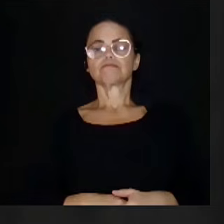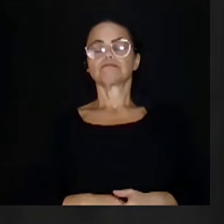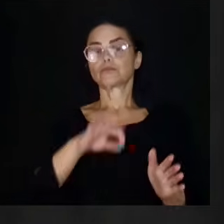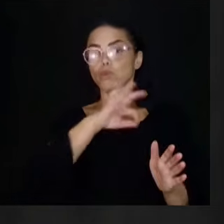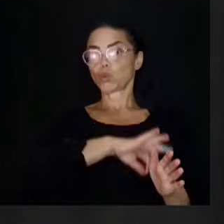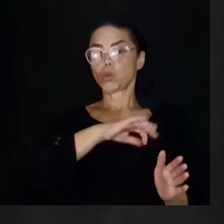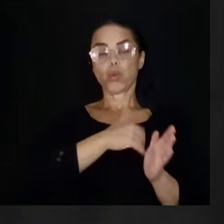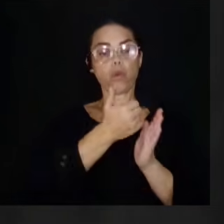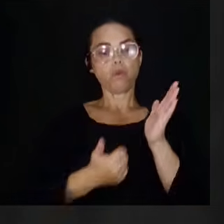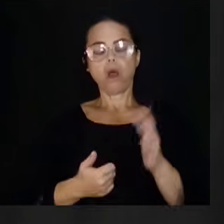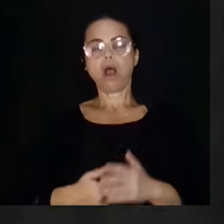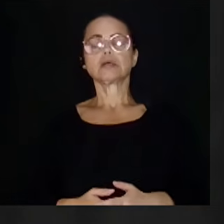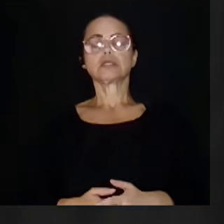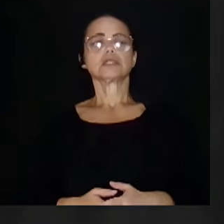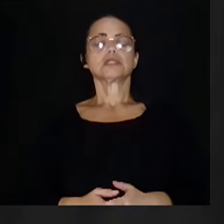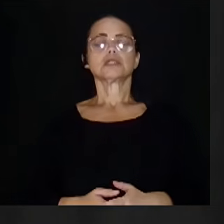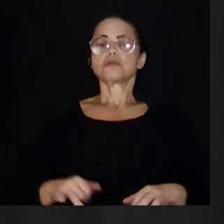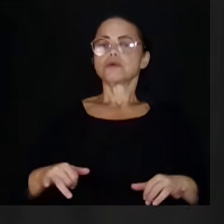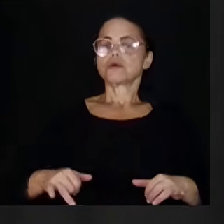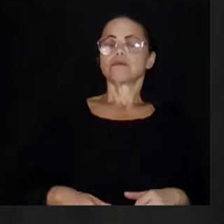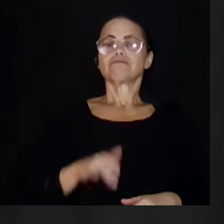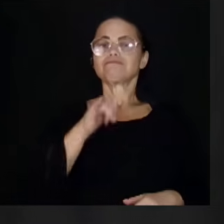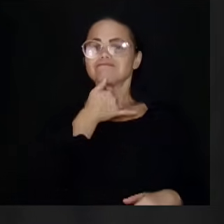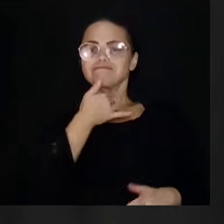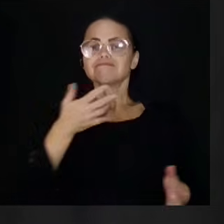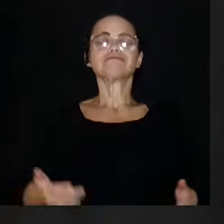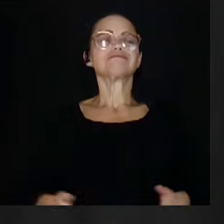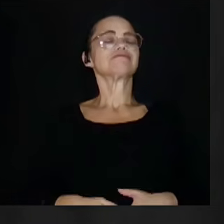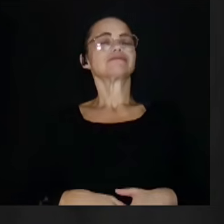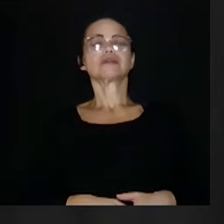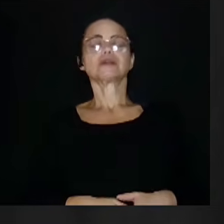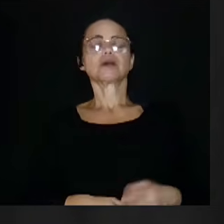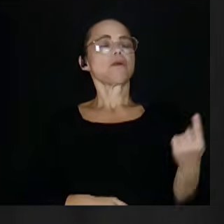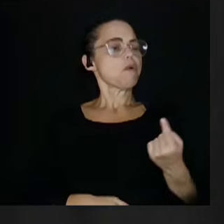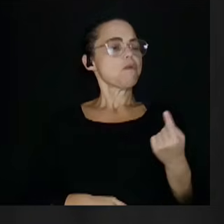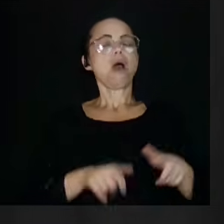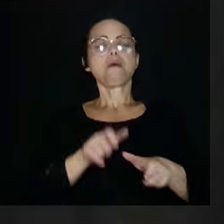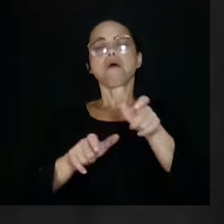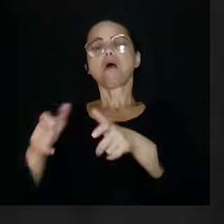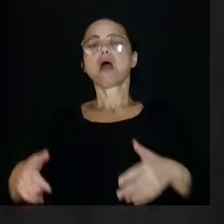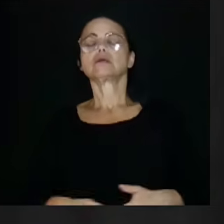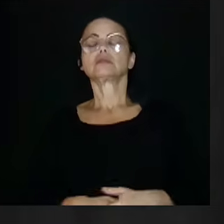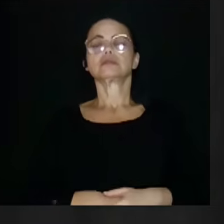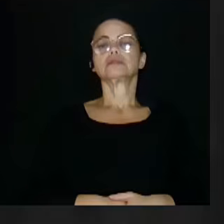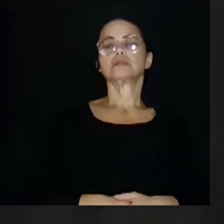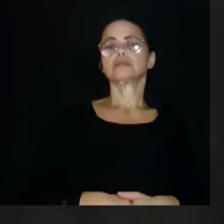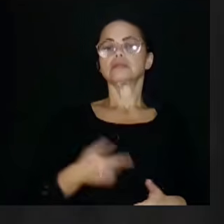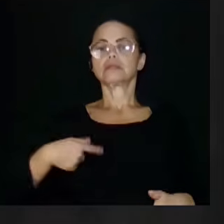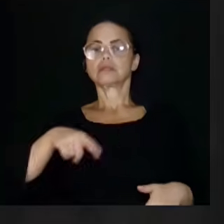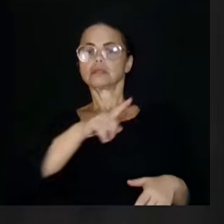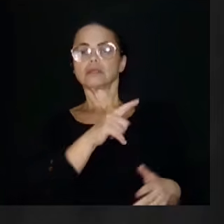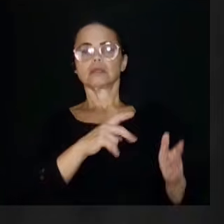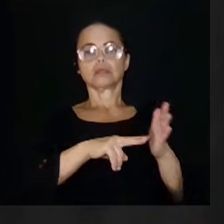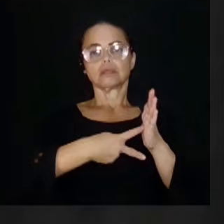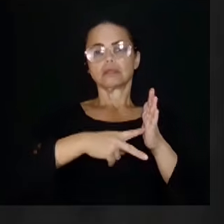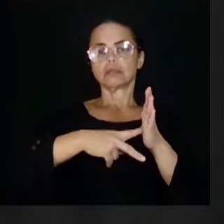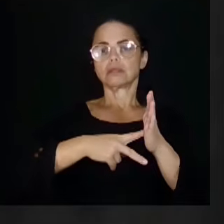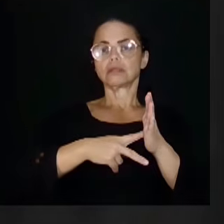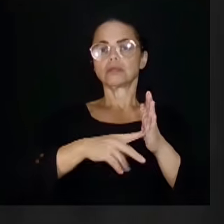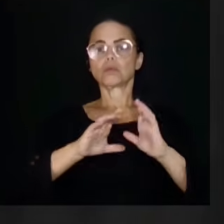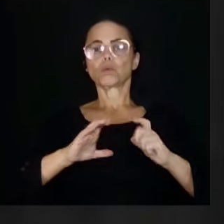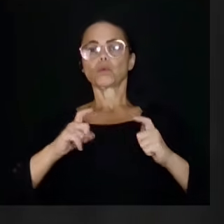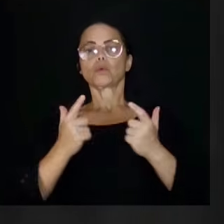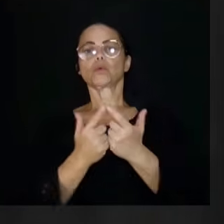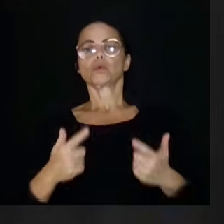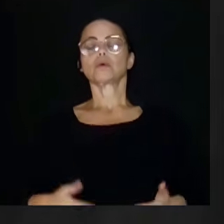desgaste e as pessoas foram ficando sozinhas. Então, quando eu vou para o sindicato naquele momento, foi realmente